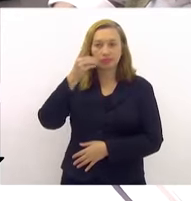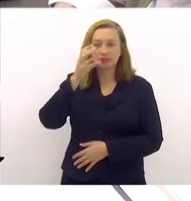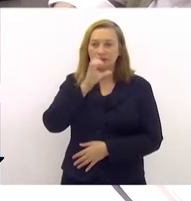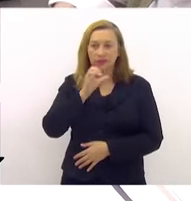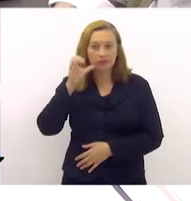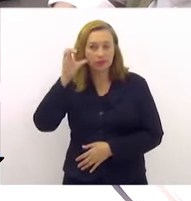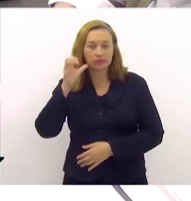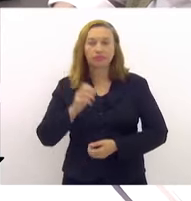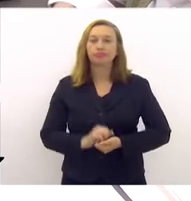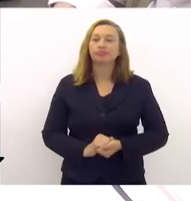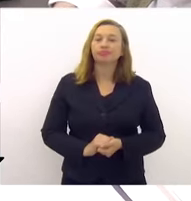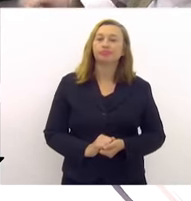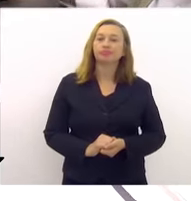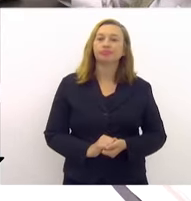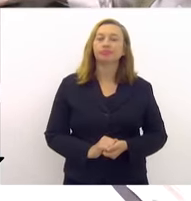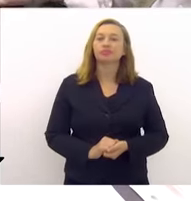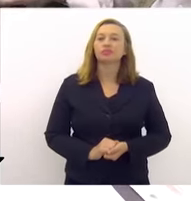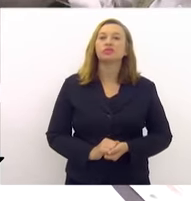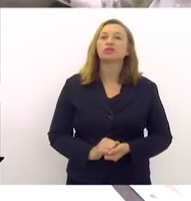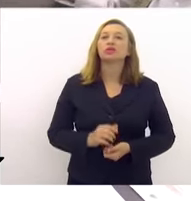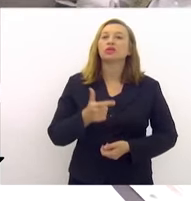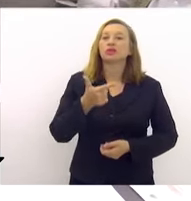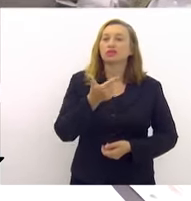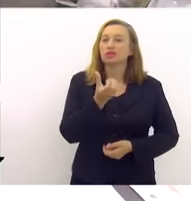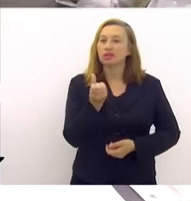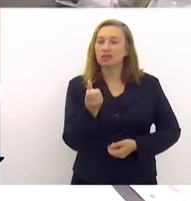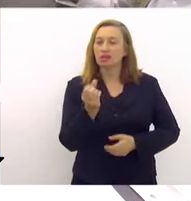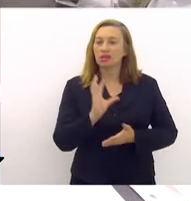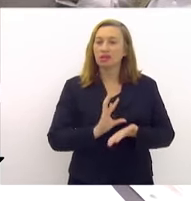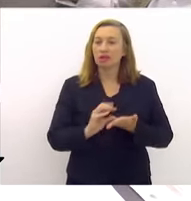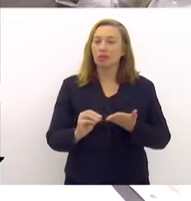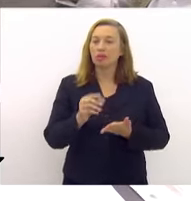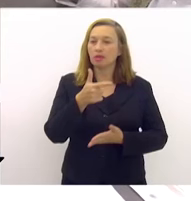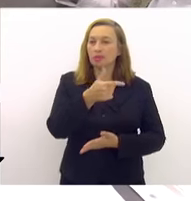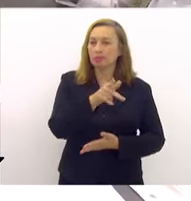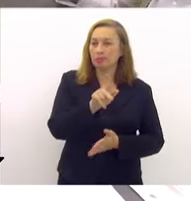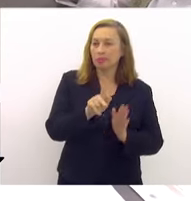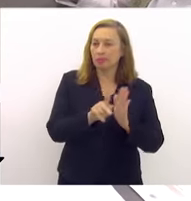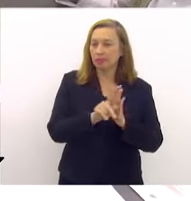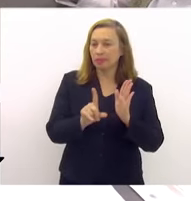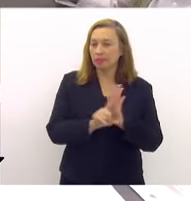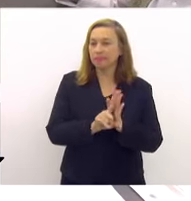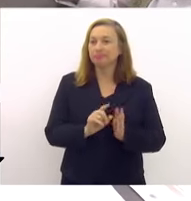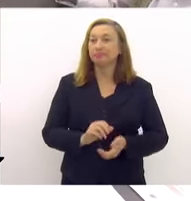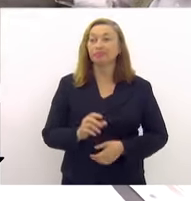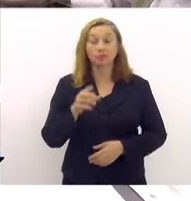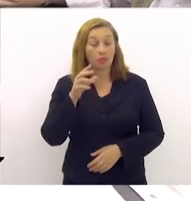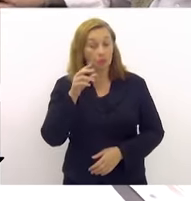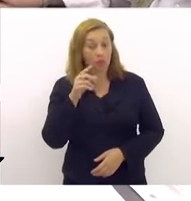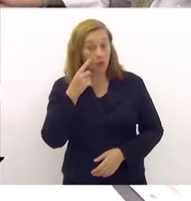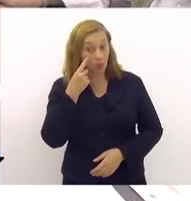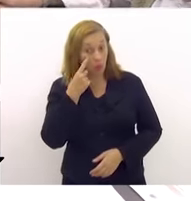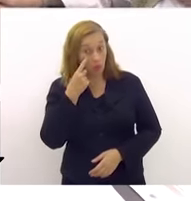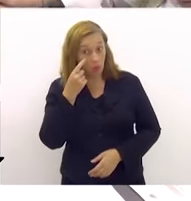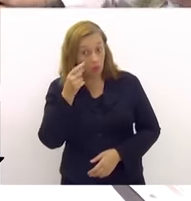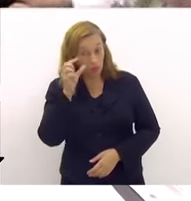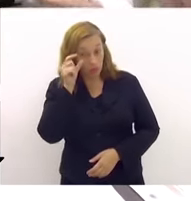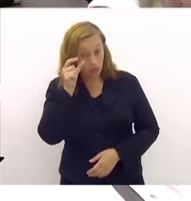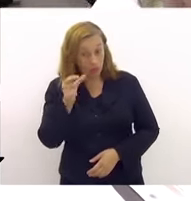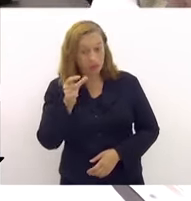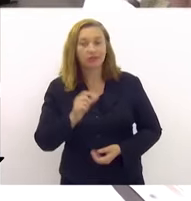zelo. Item 16 da pauta. Olho de gavião, preciso.